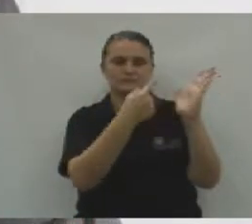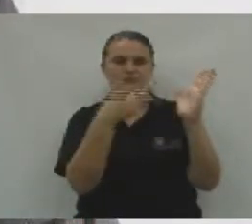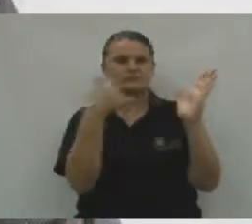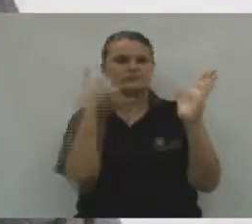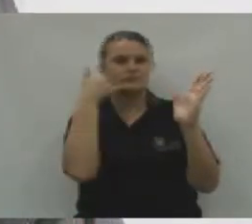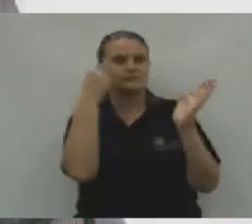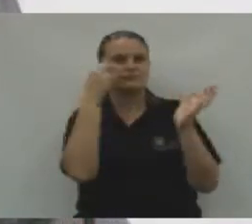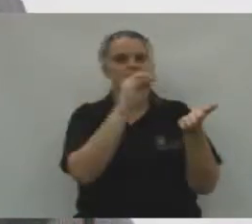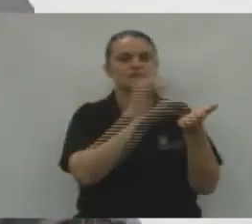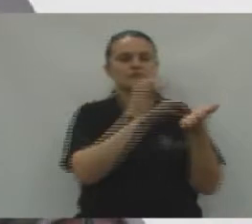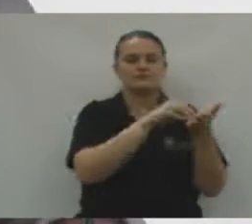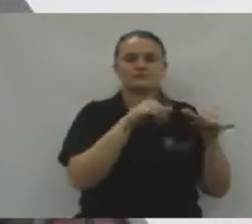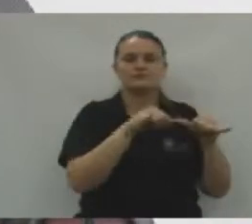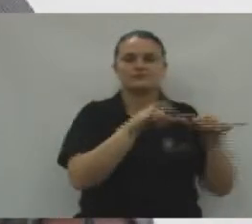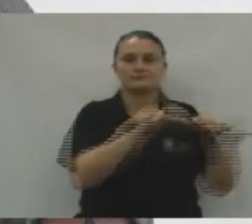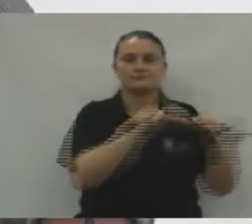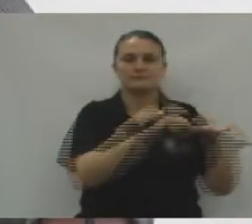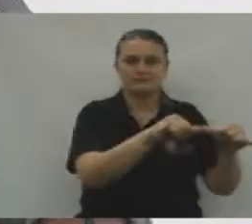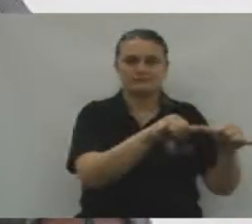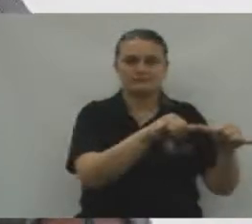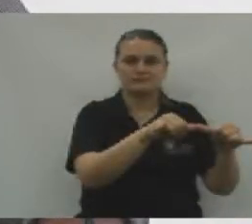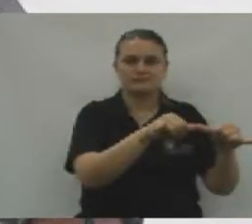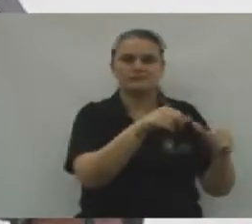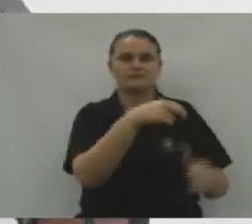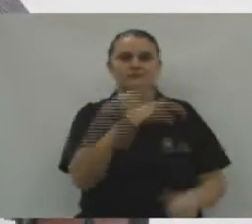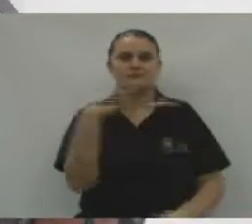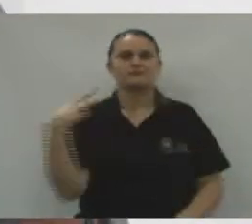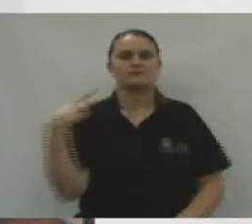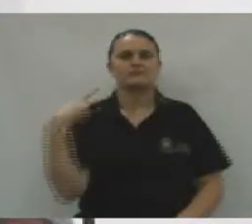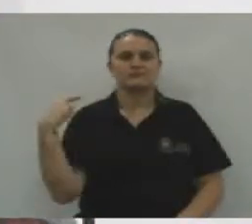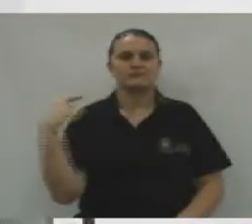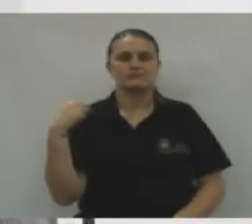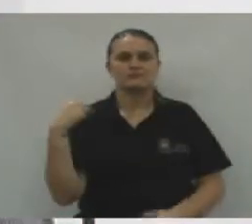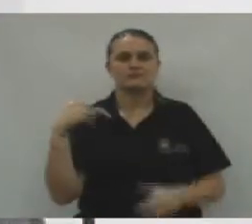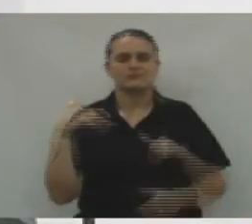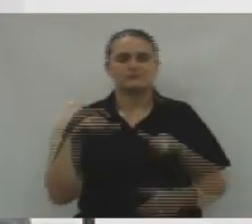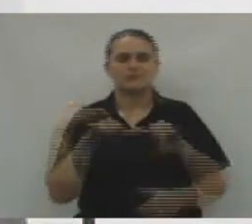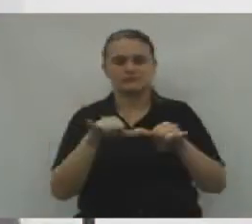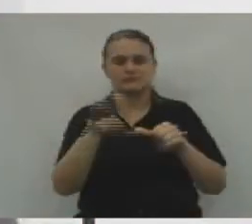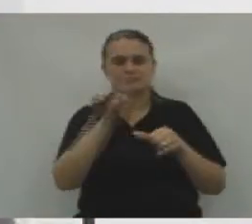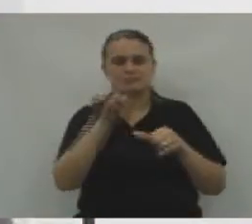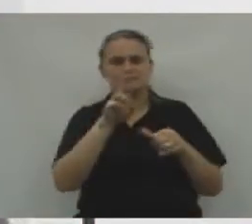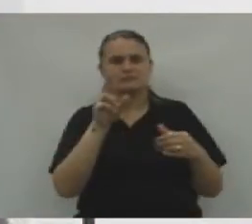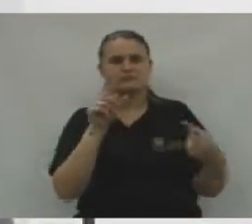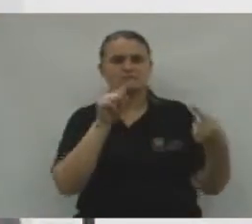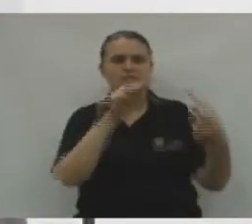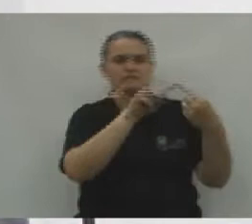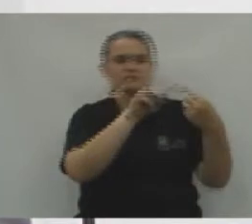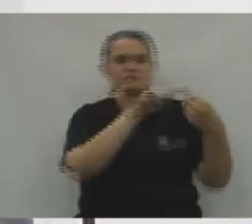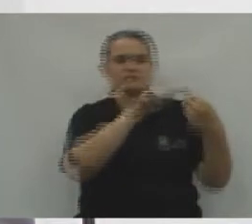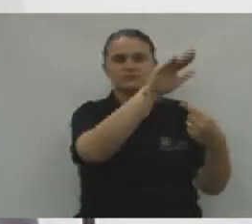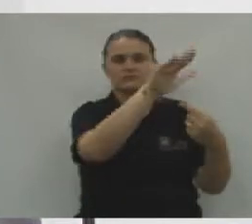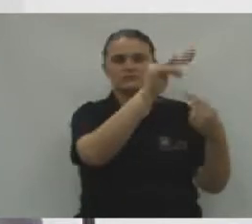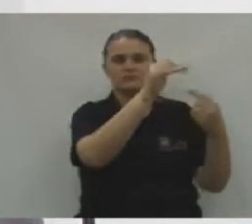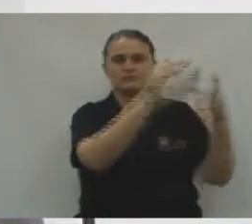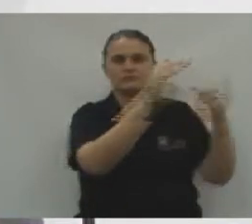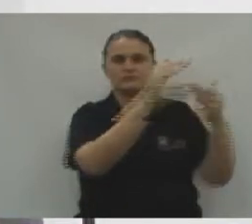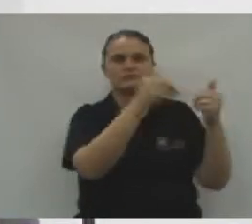no supermercado, o gerente do supermercado use esse aplicativo e caia na conta do produtor, para o produtor saber que